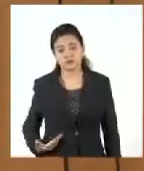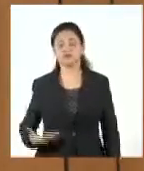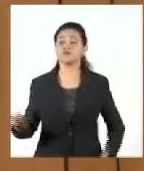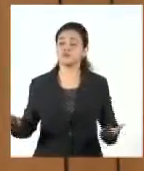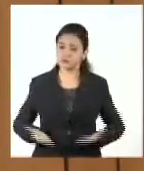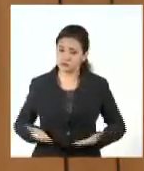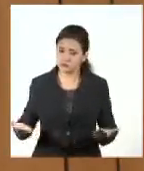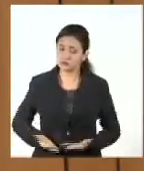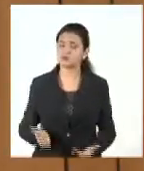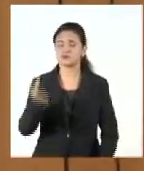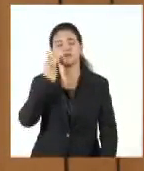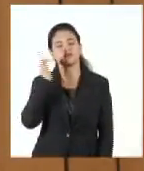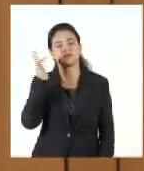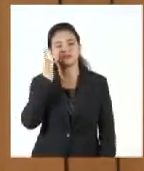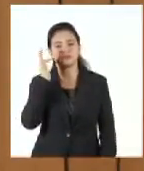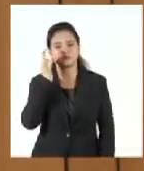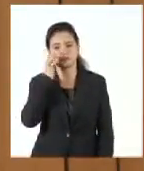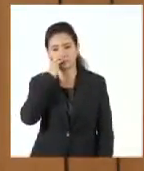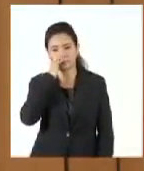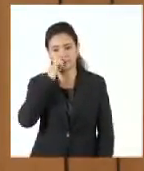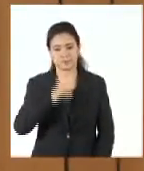dele.